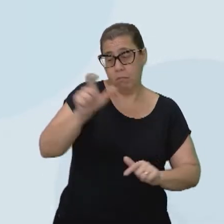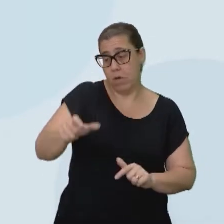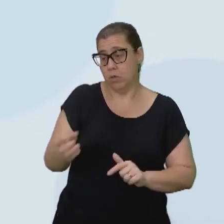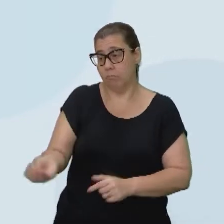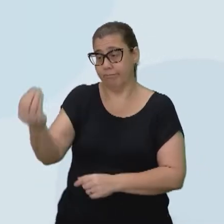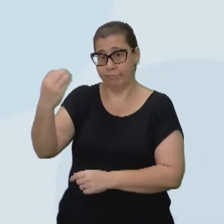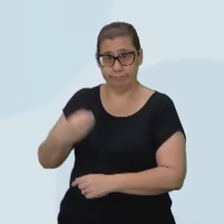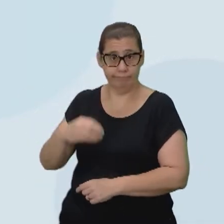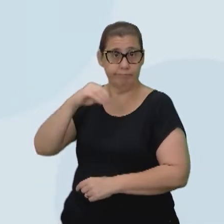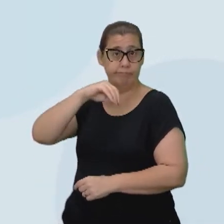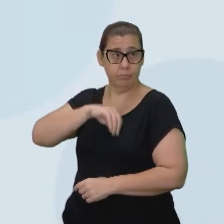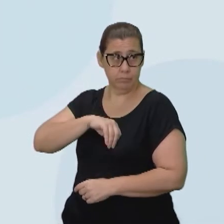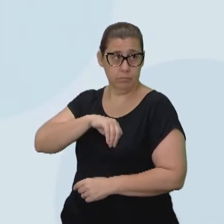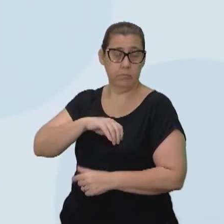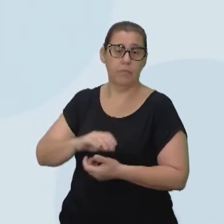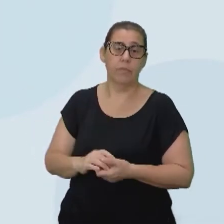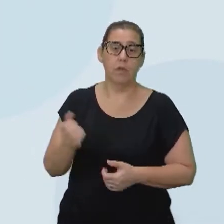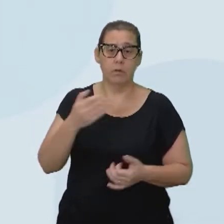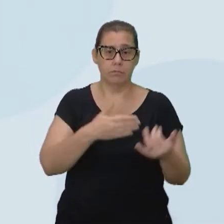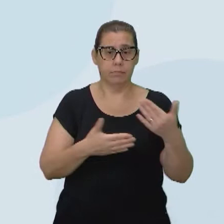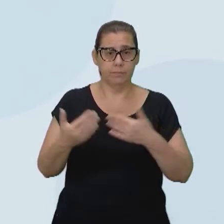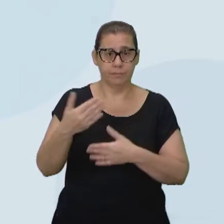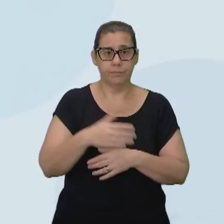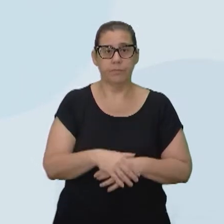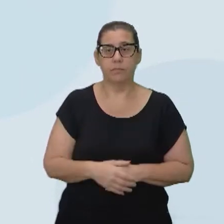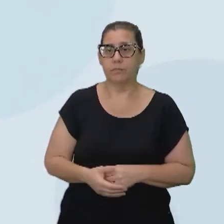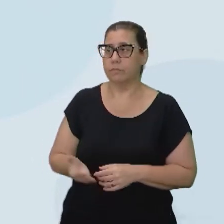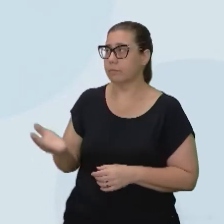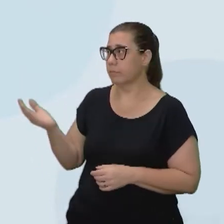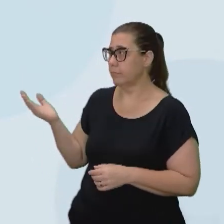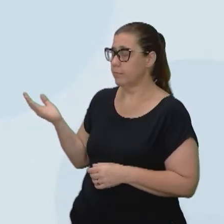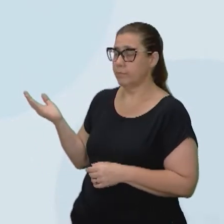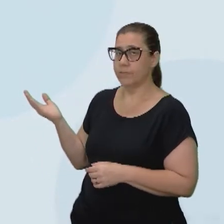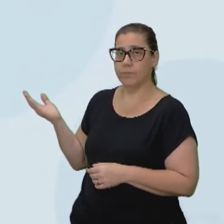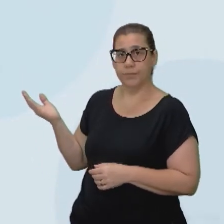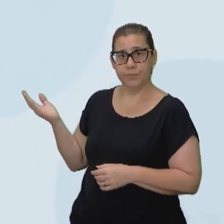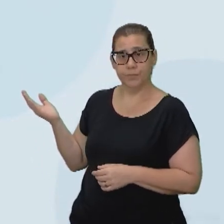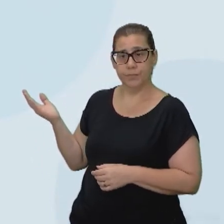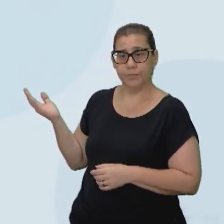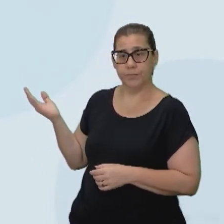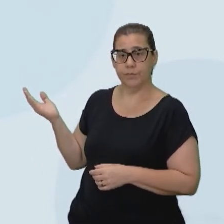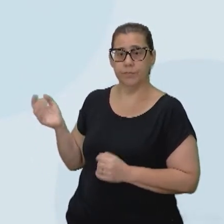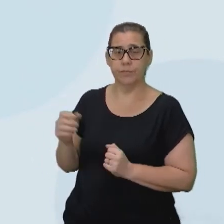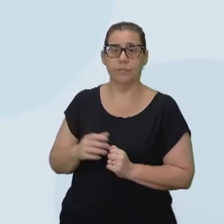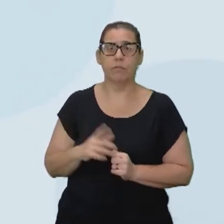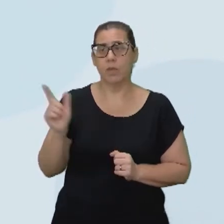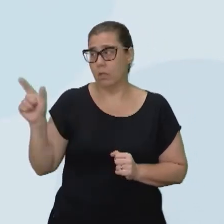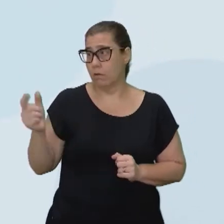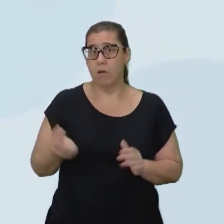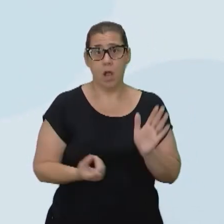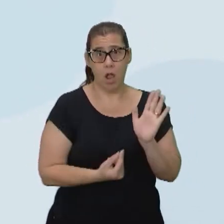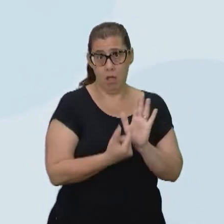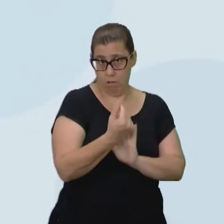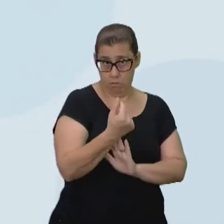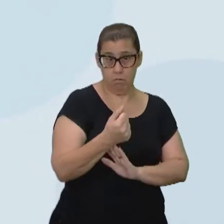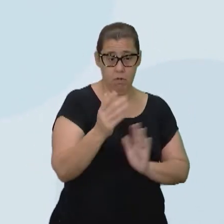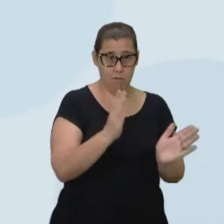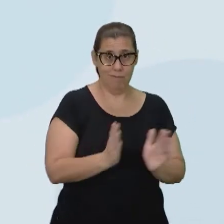vou passar um outro slide e daí eu vou comentar. Ainda de acordo com os autores, o modo capitalista de